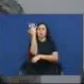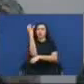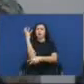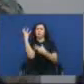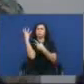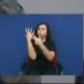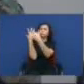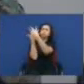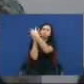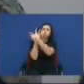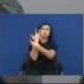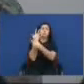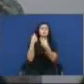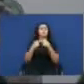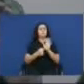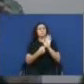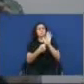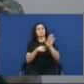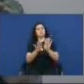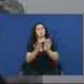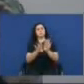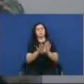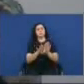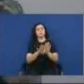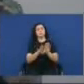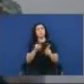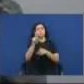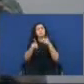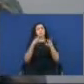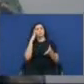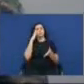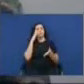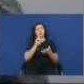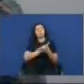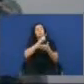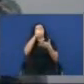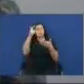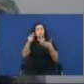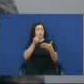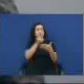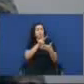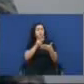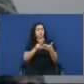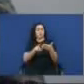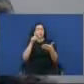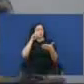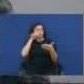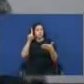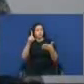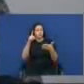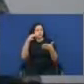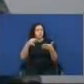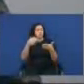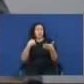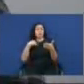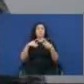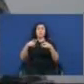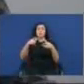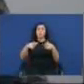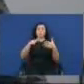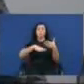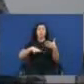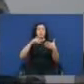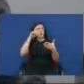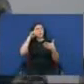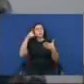seja divulgado para a população. Porque fica fácil. Eu abro o jornal e posso ver ali, ó, dia tal vem na minha